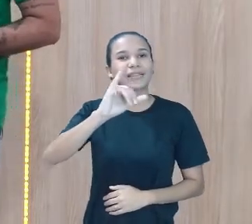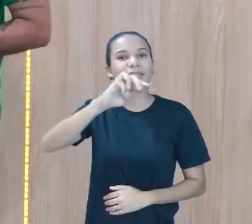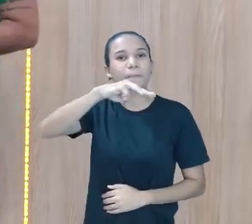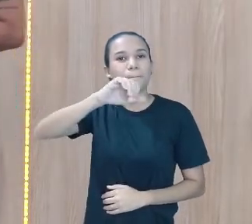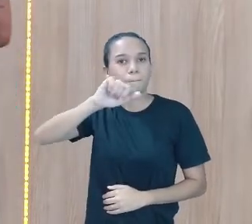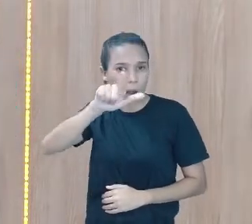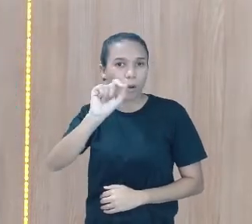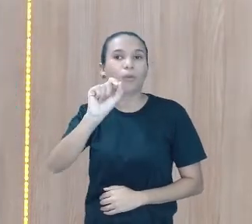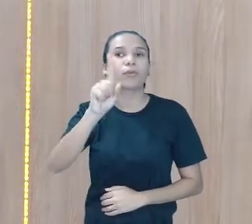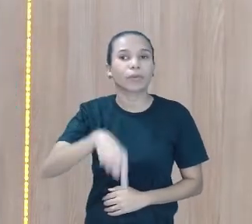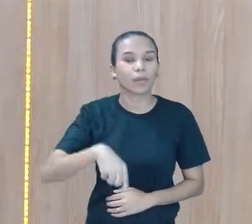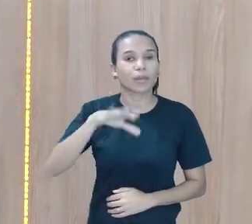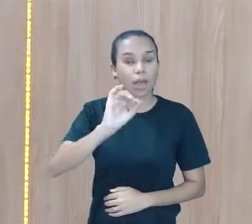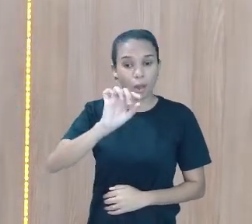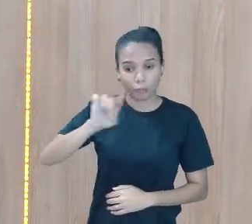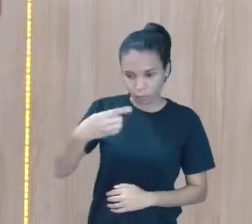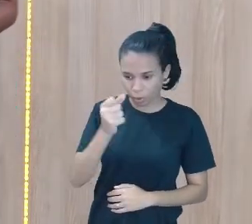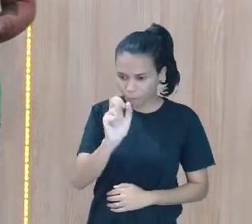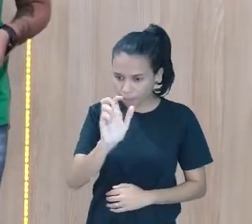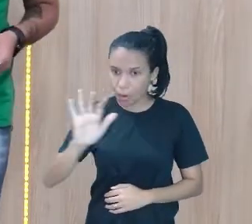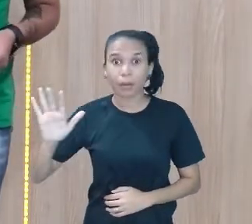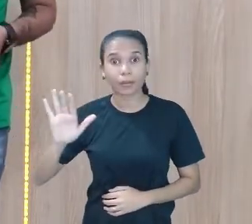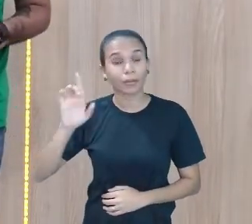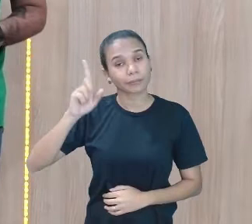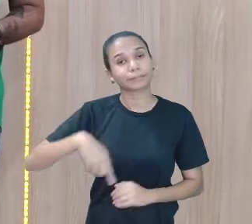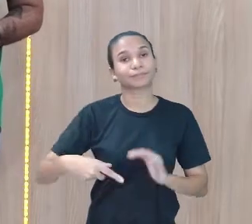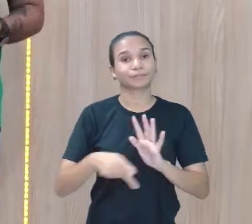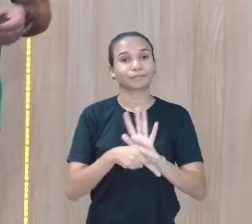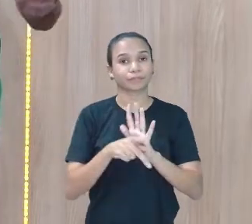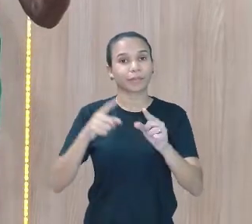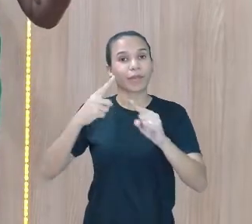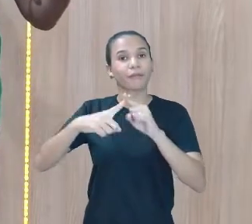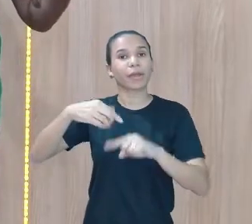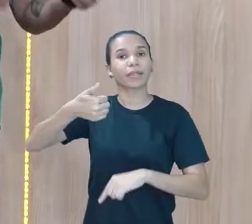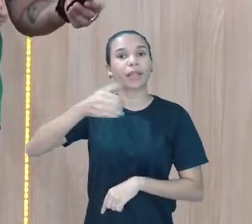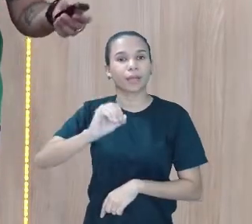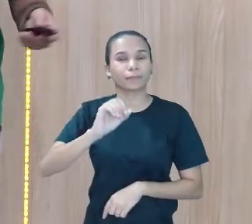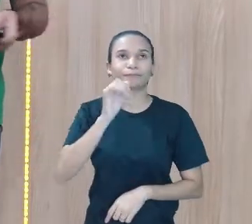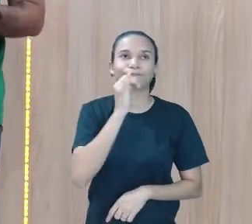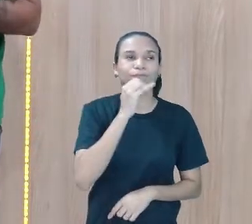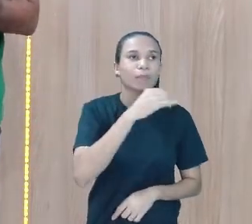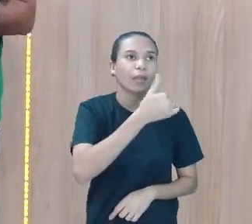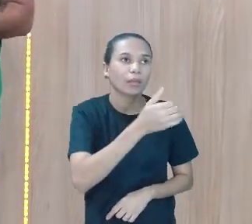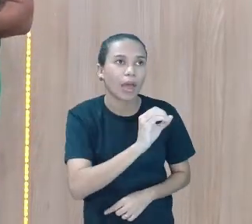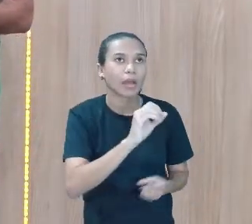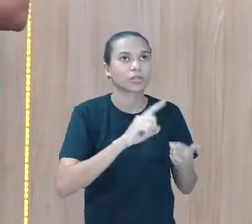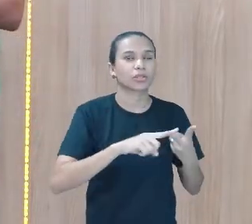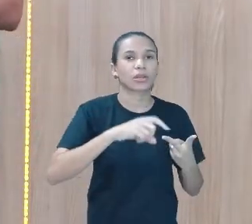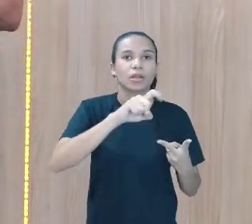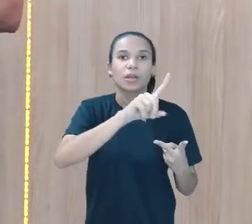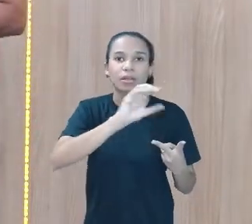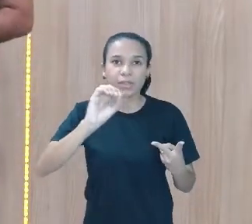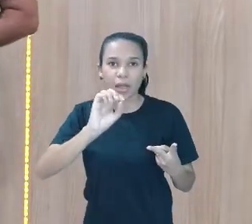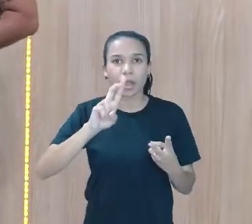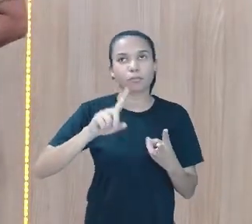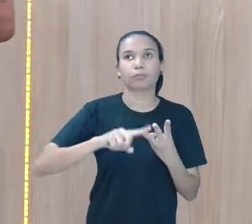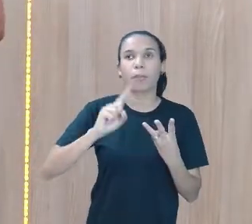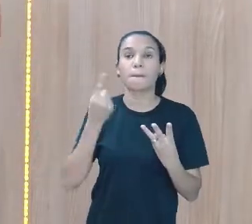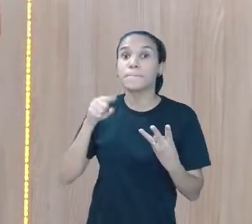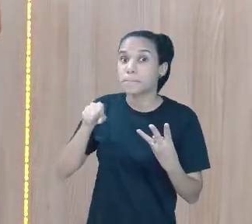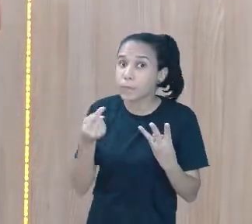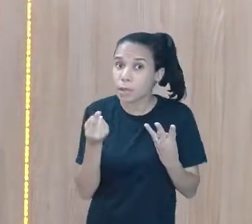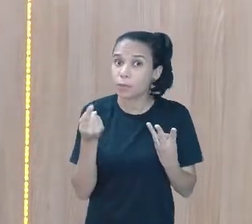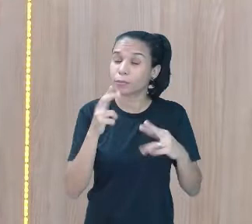frações cujo denominador é um múltiplo de 10, ou seja, ele é 10, ou ele é 100, ou ele é 1000.